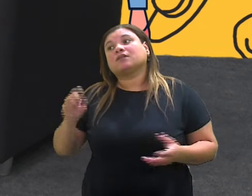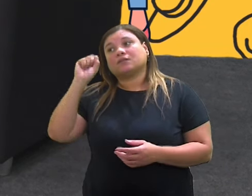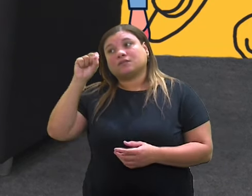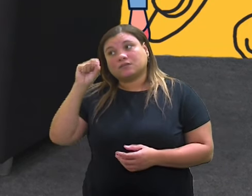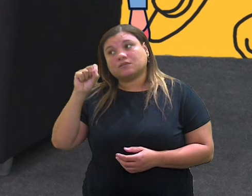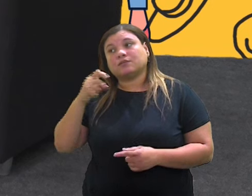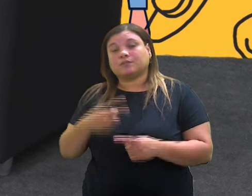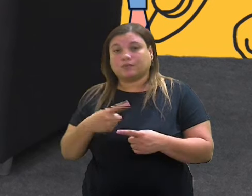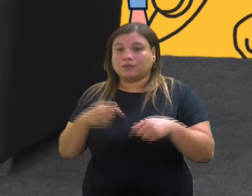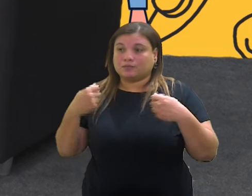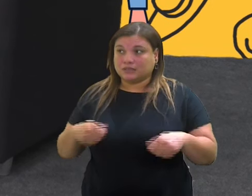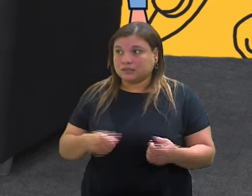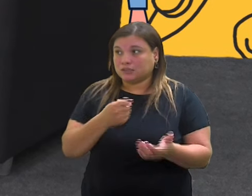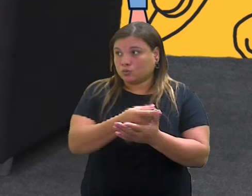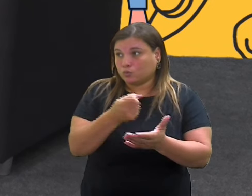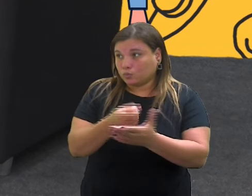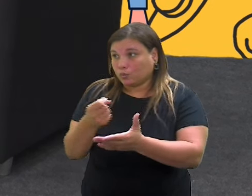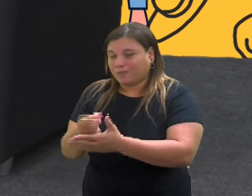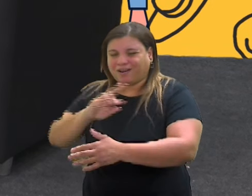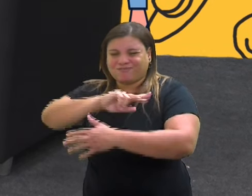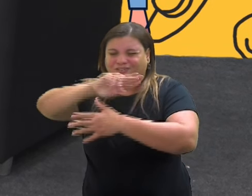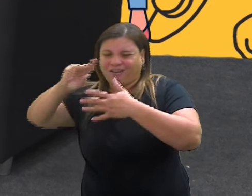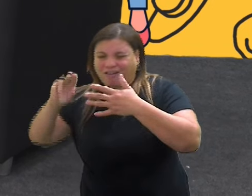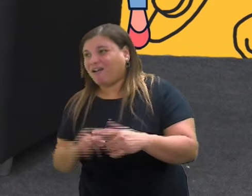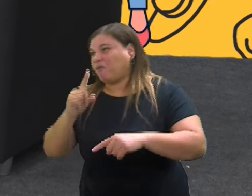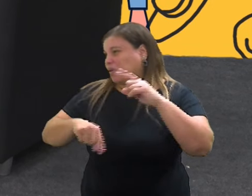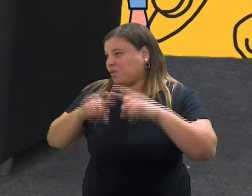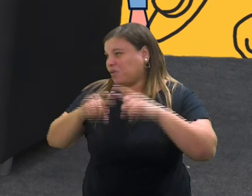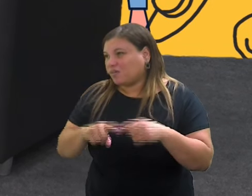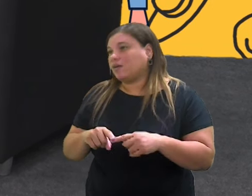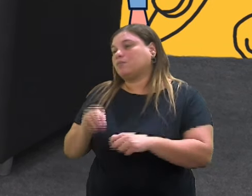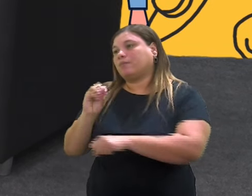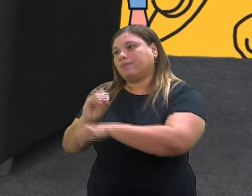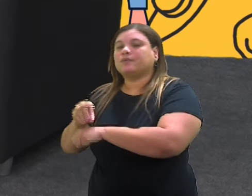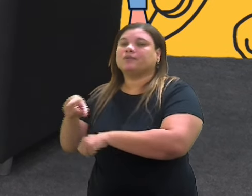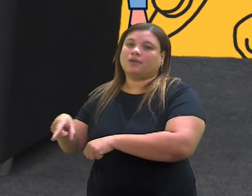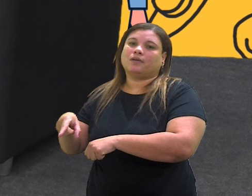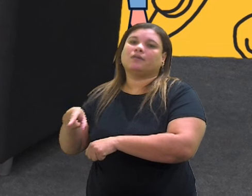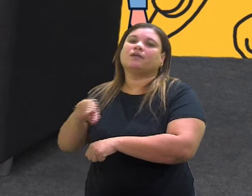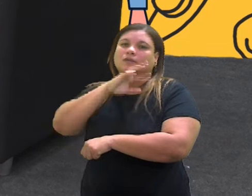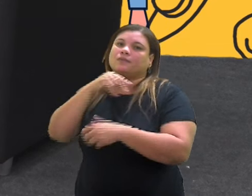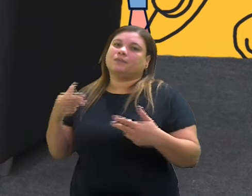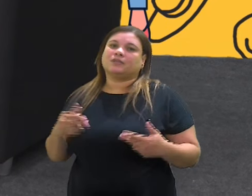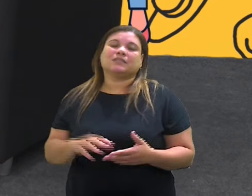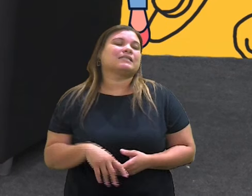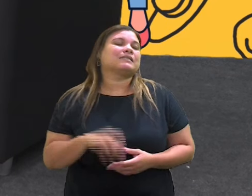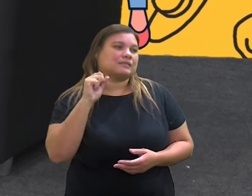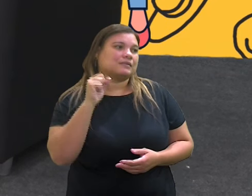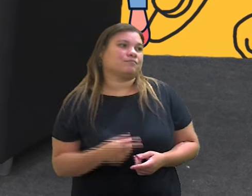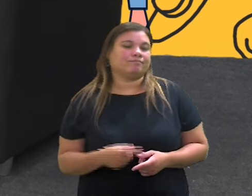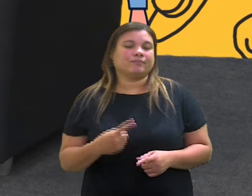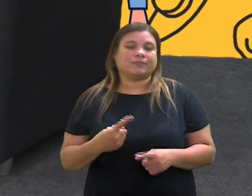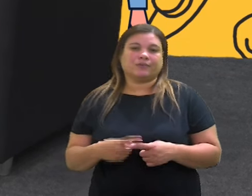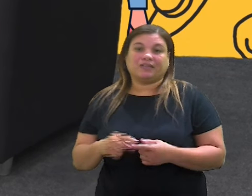para ter esses gastos com o animal. É, né? Por causa que senão o próprio dono vira o próprio veterinário do